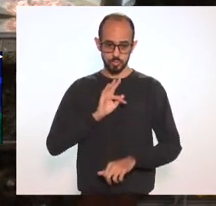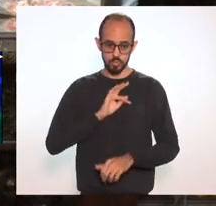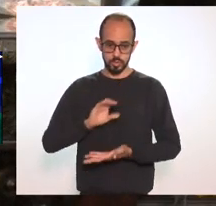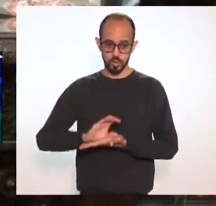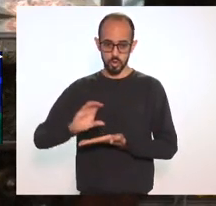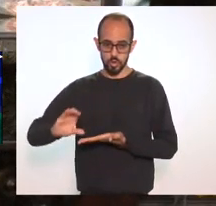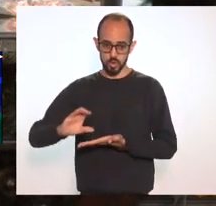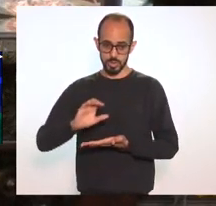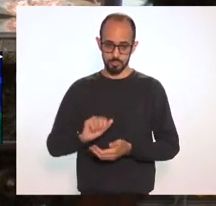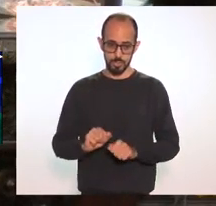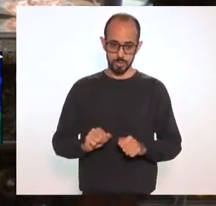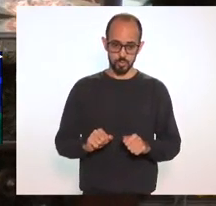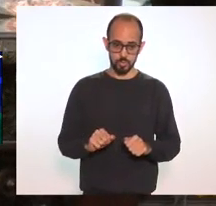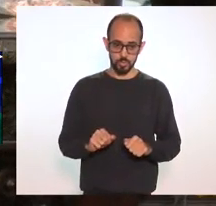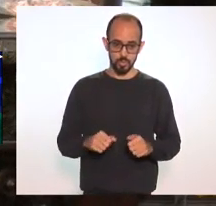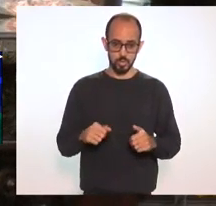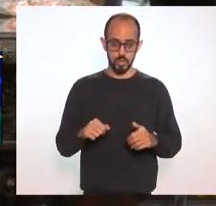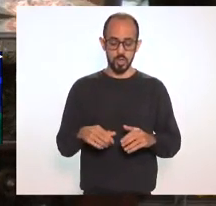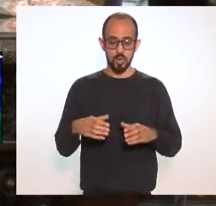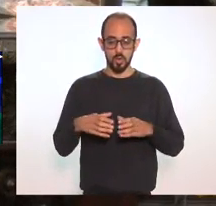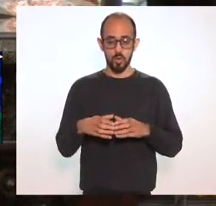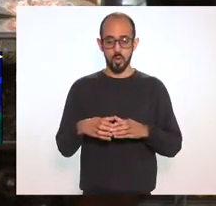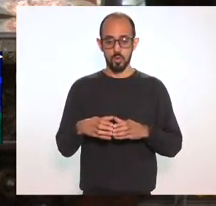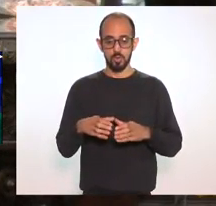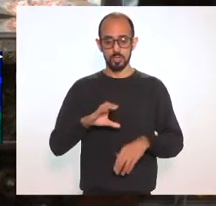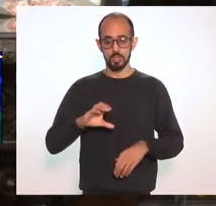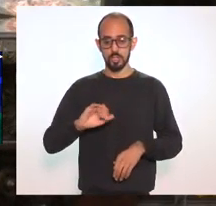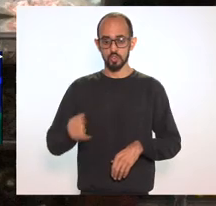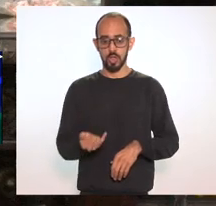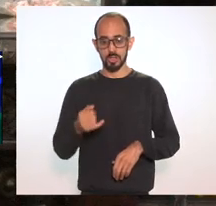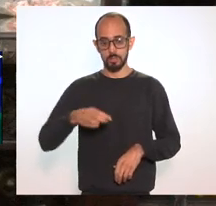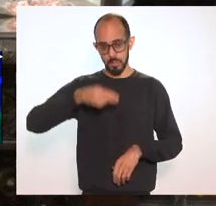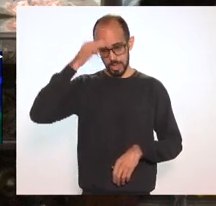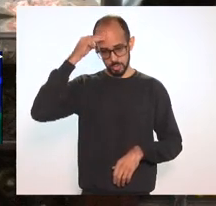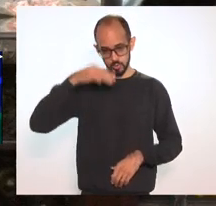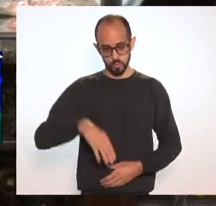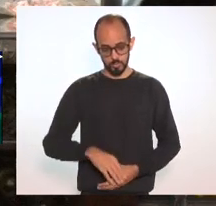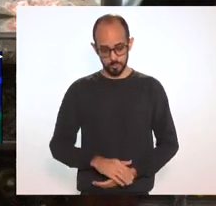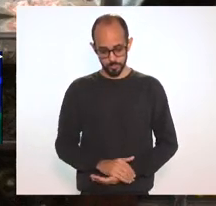Pela Comissão de Constituição e Justiça, deputado Márcio Pacheco.